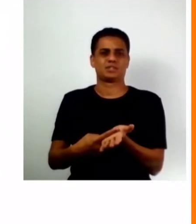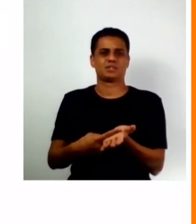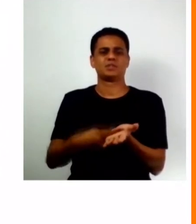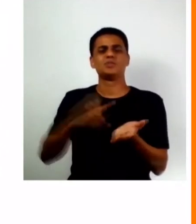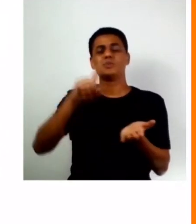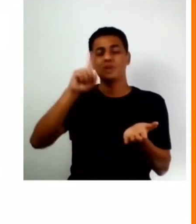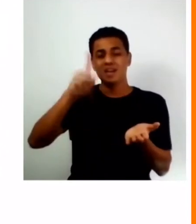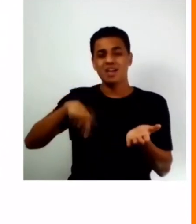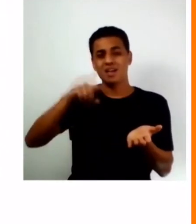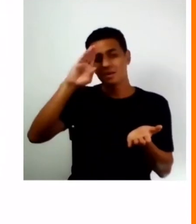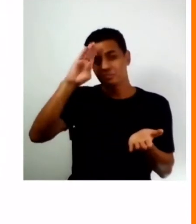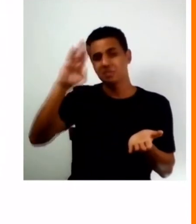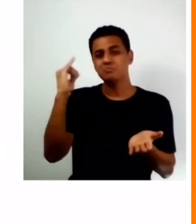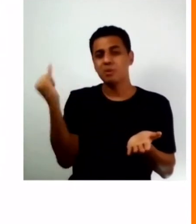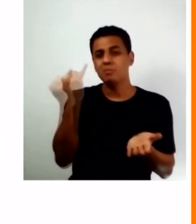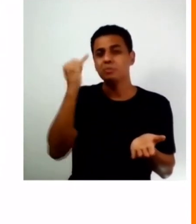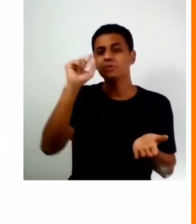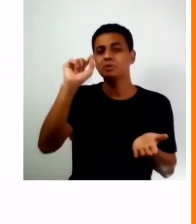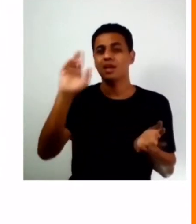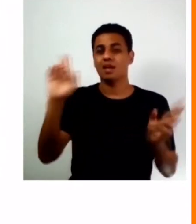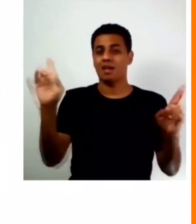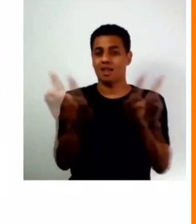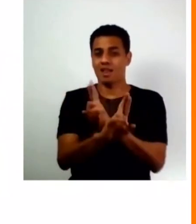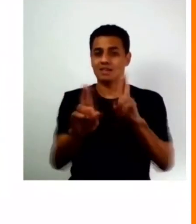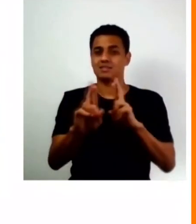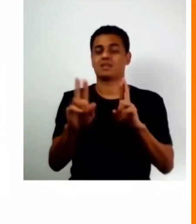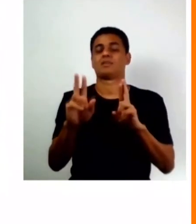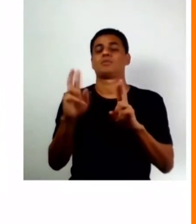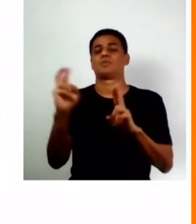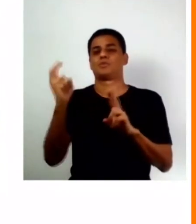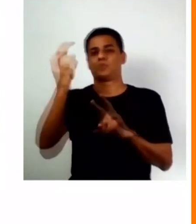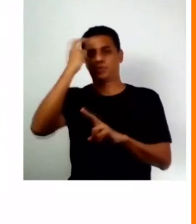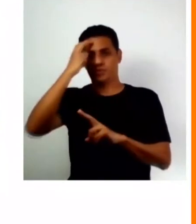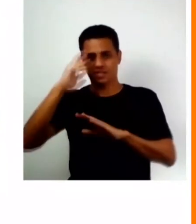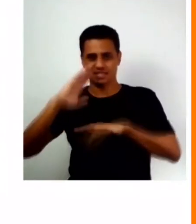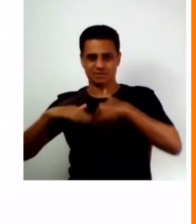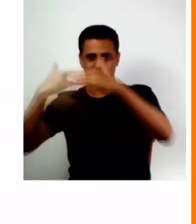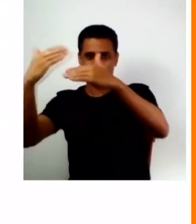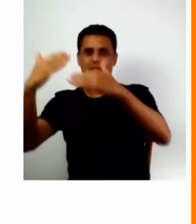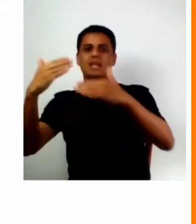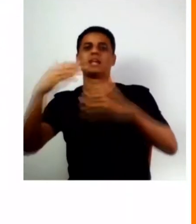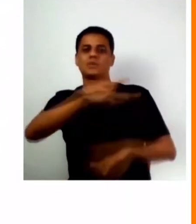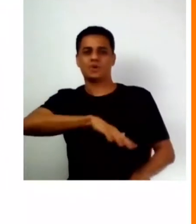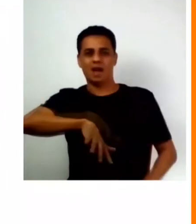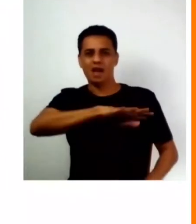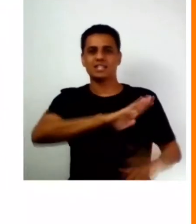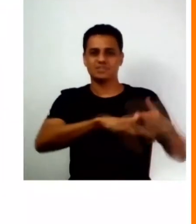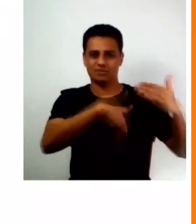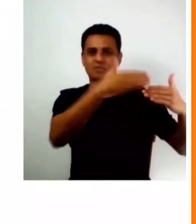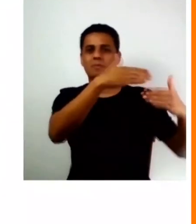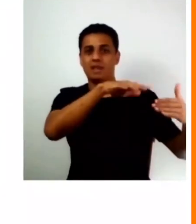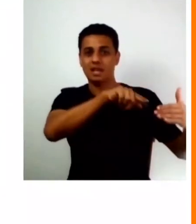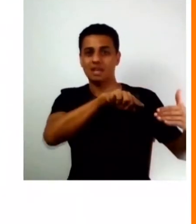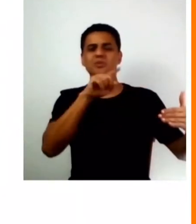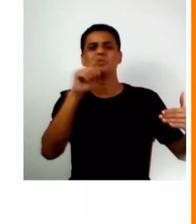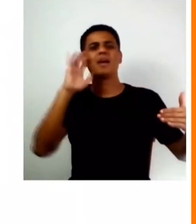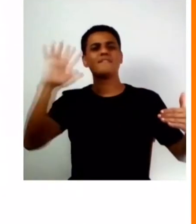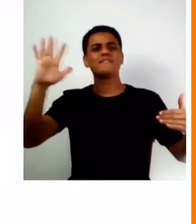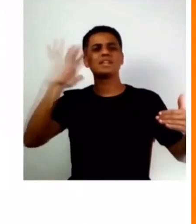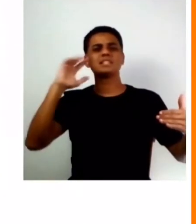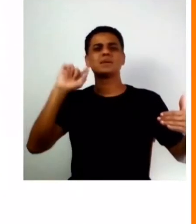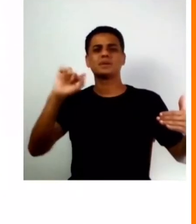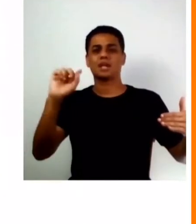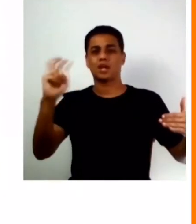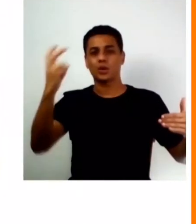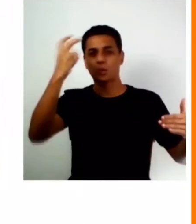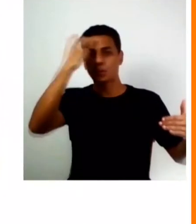a relación de cultura e desarrollo á gestión cultural é unha reflexión importante. A cultura non pode estar